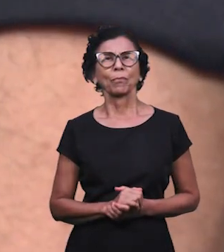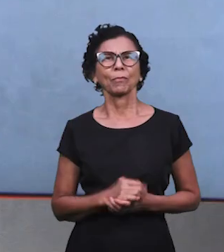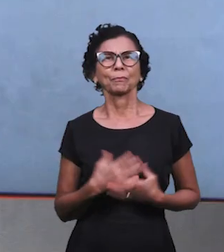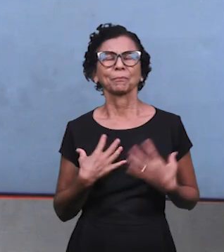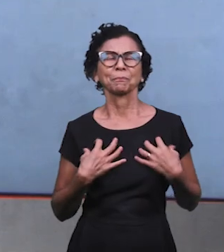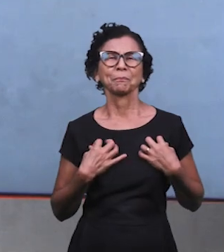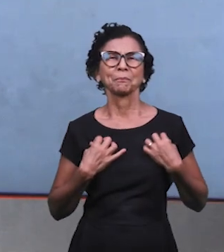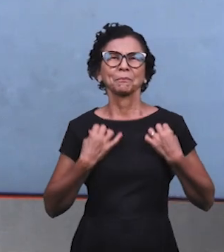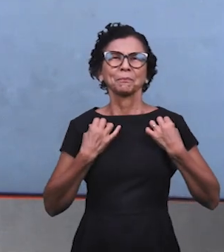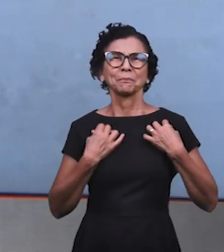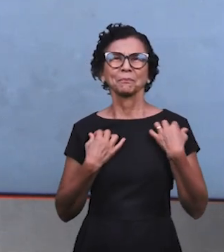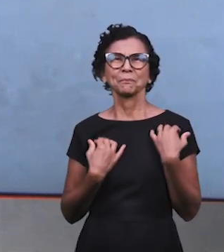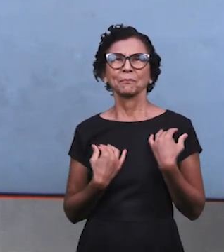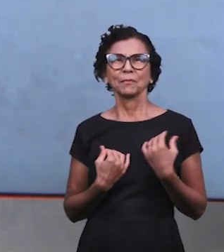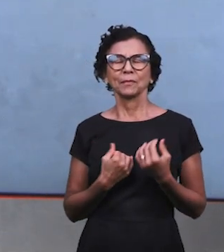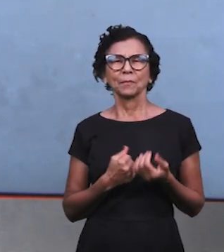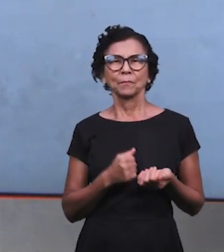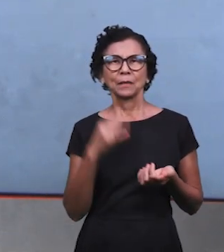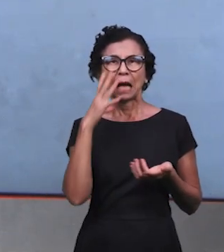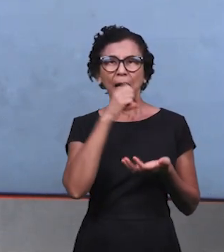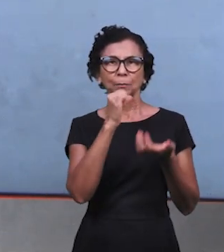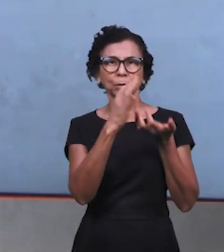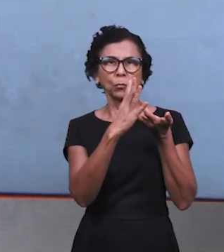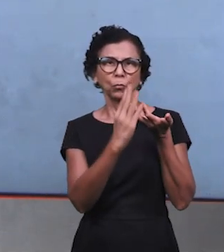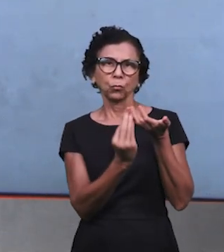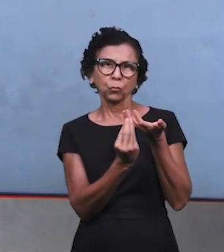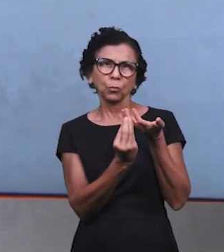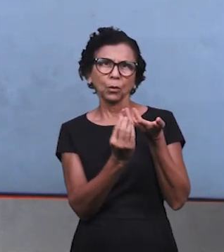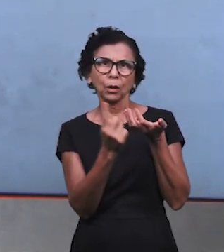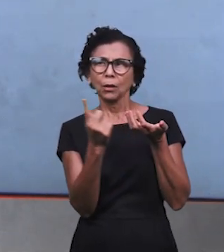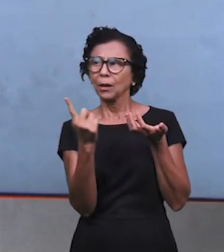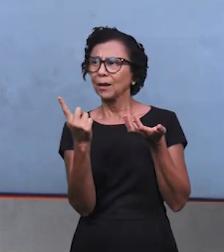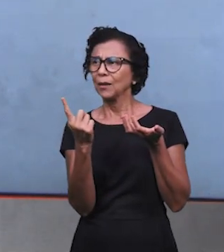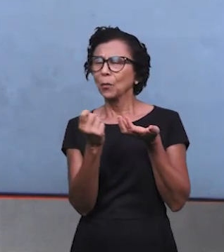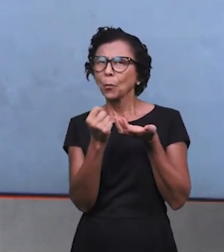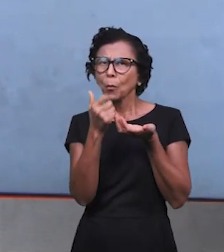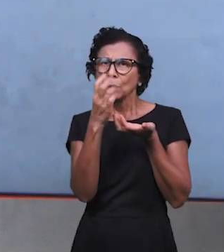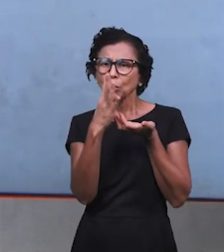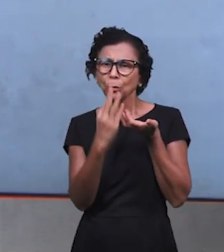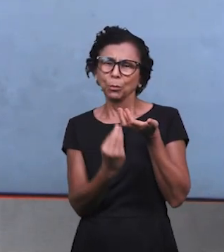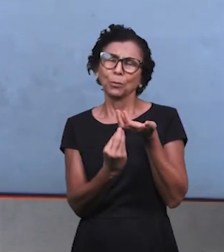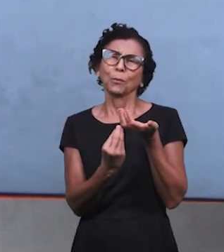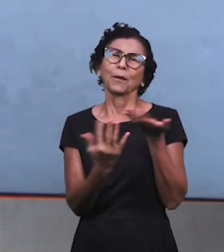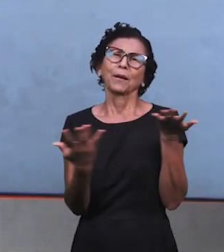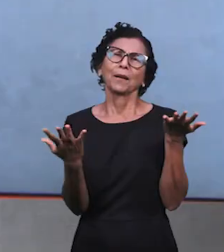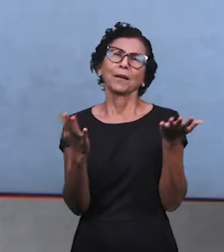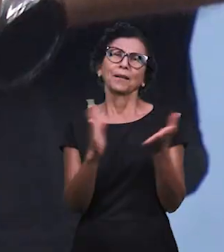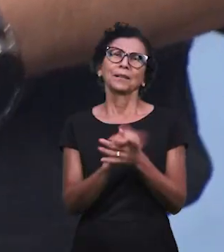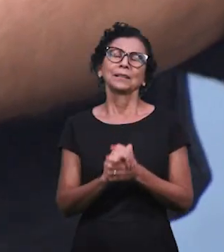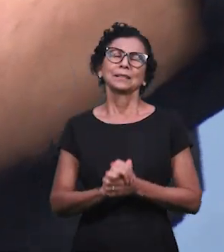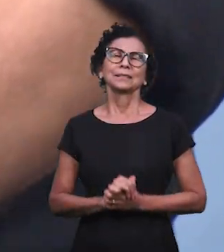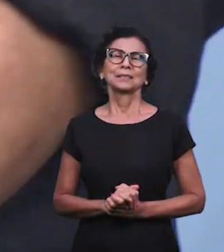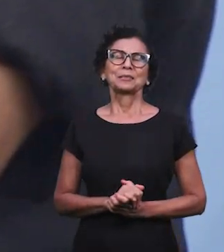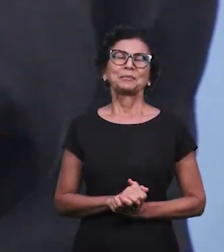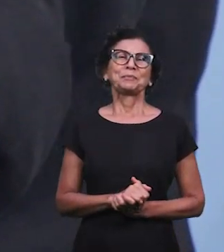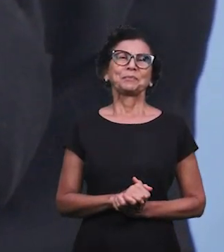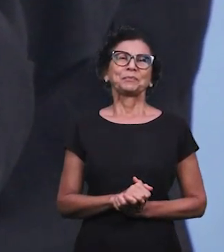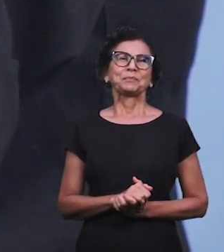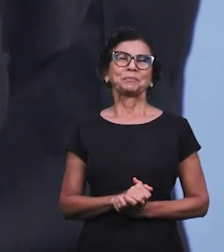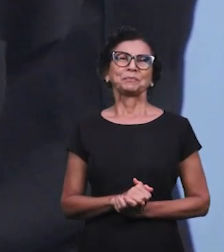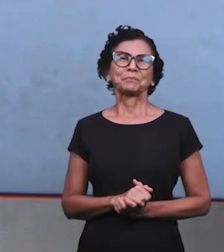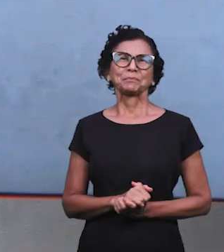Ela vai ficar aqui, olha, e vai apagar daqui a pouquinho. Olha lá, ó, já tá apagando. Já apagou. Viu? Ó, mais